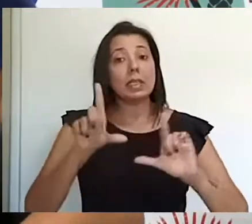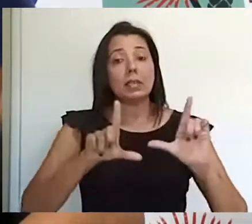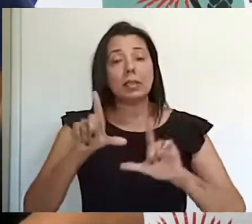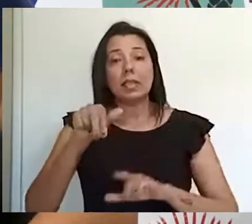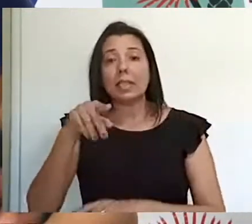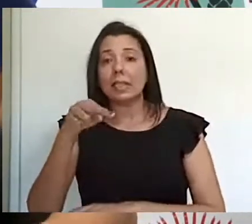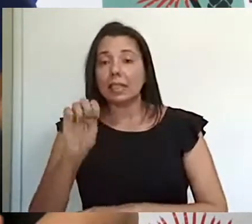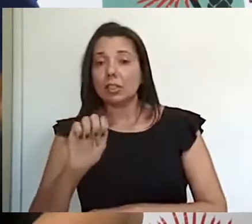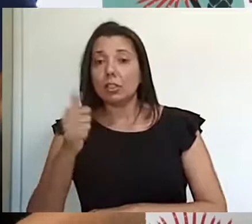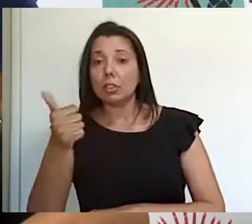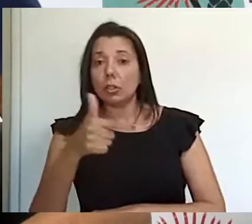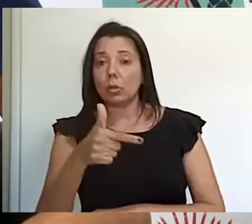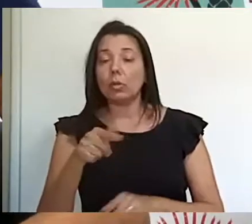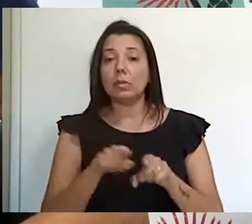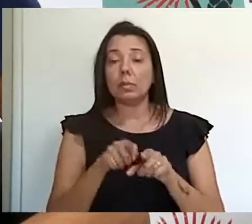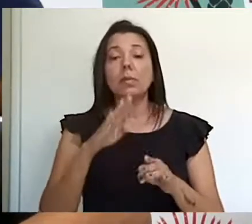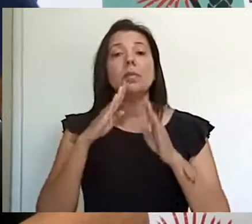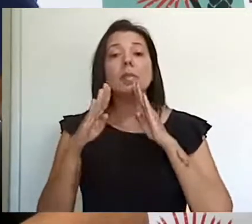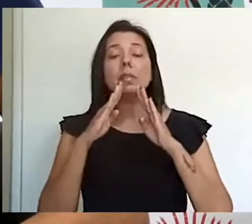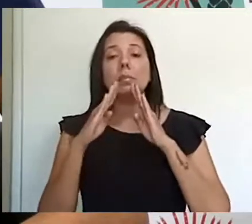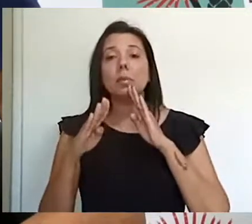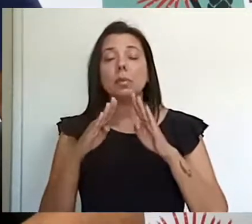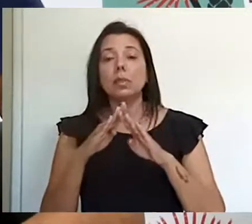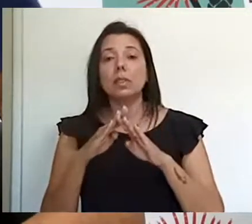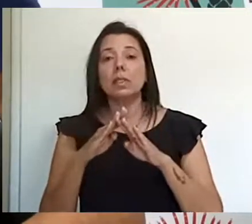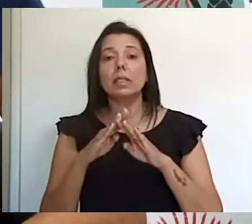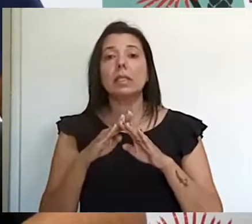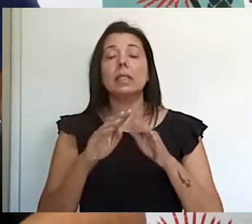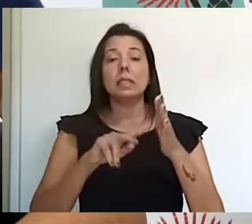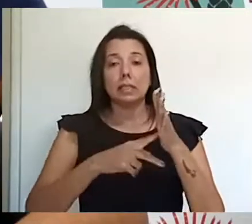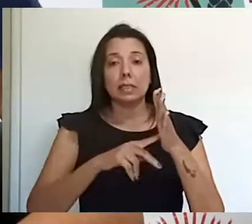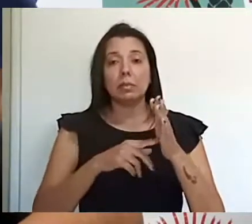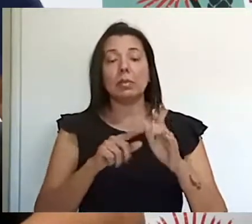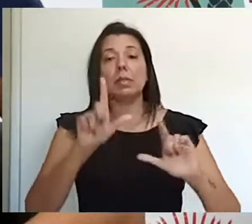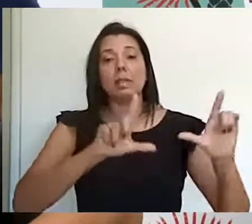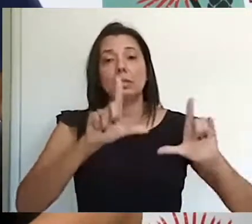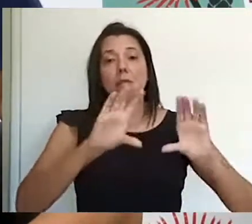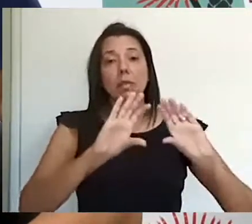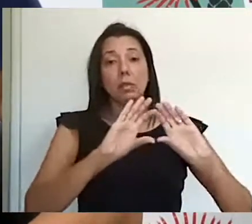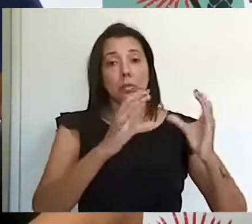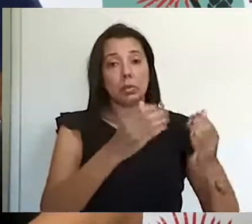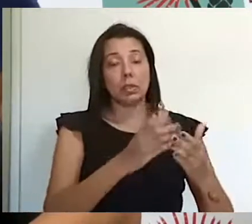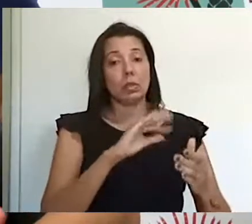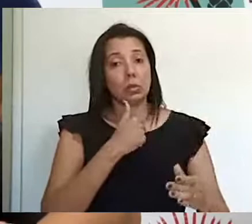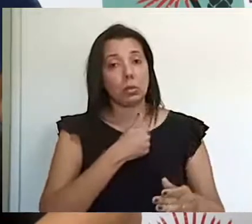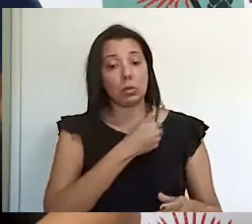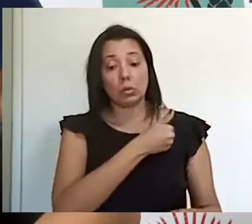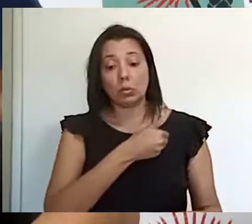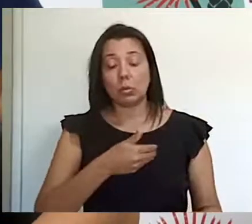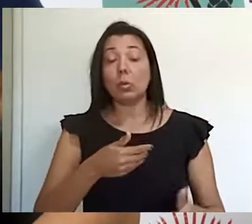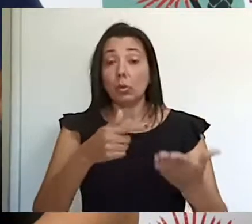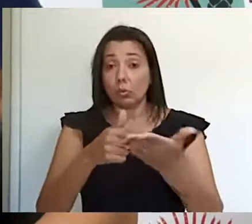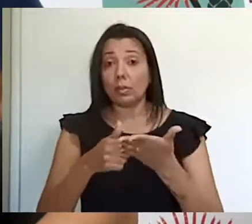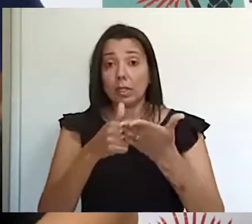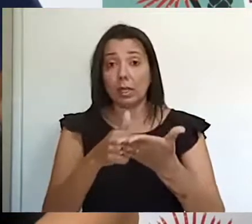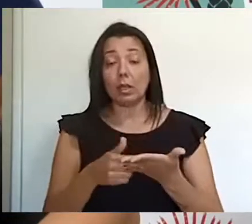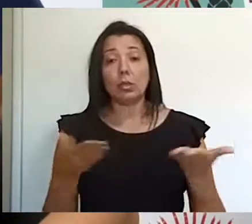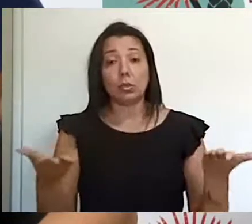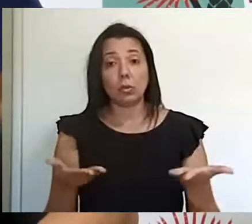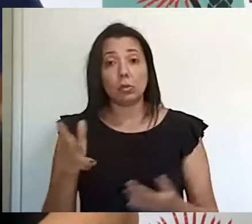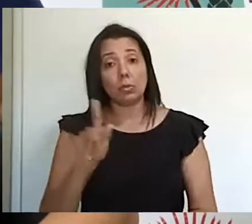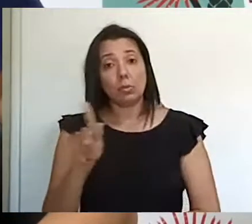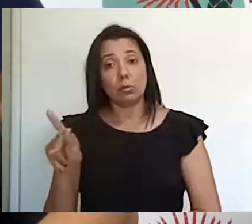do Simpro e da TV Comunitária. Bom, nossos convidados de hoje, os professores